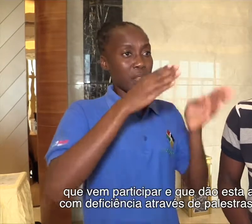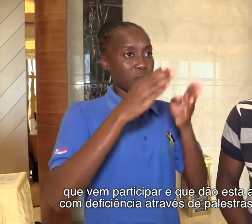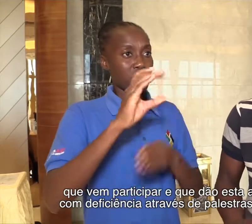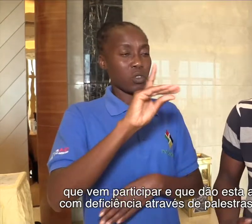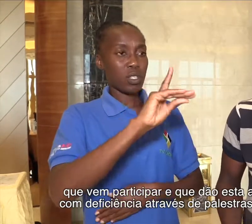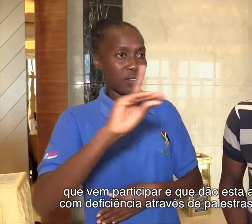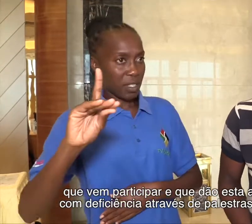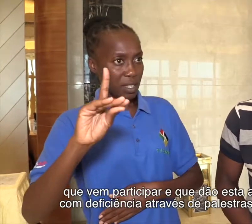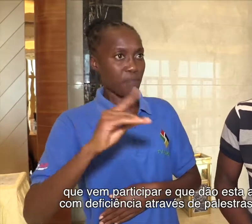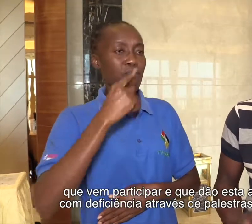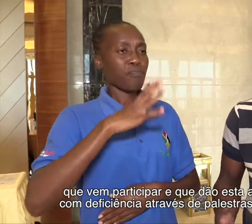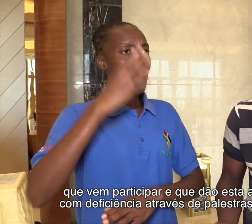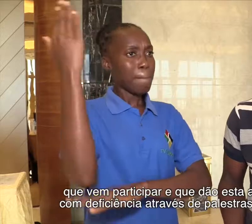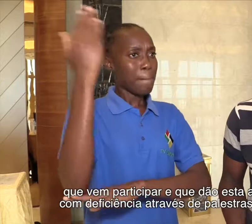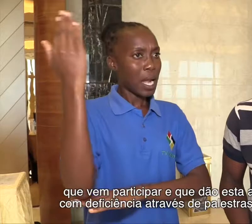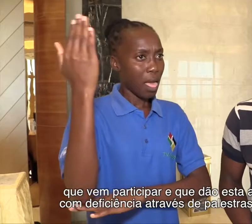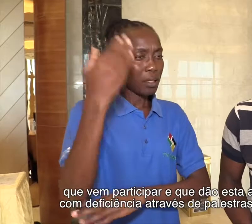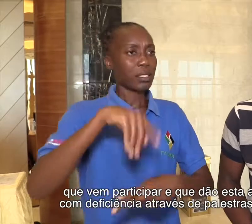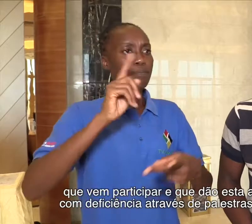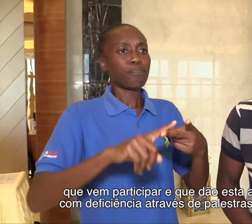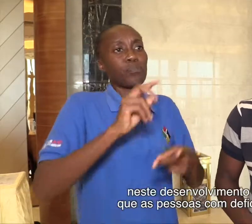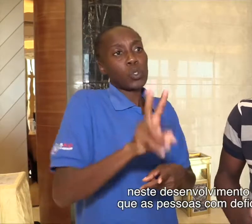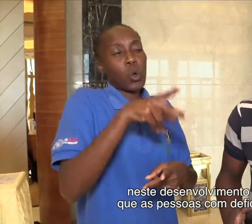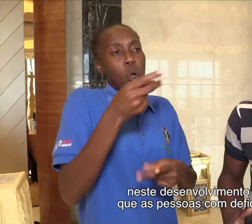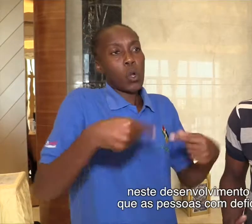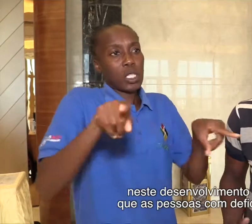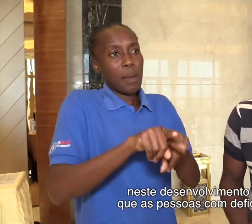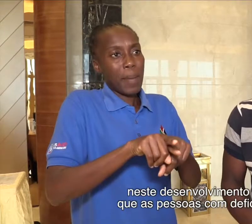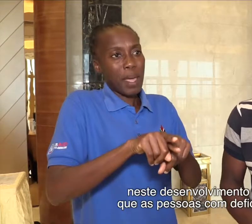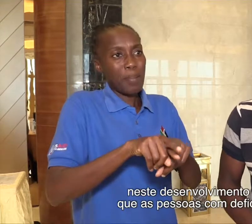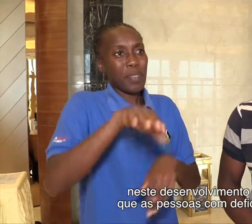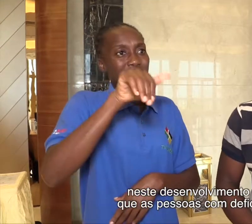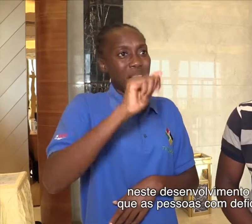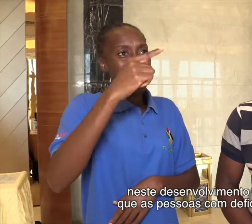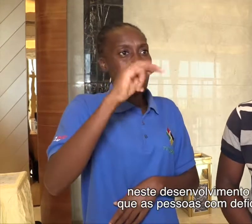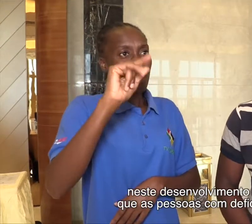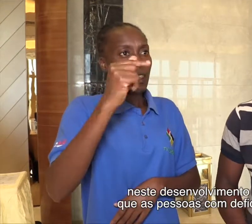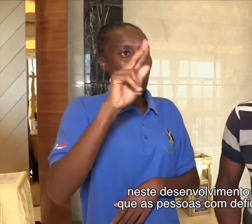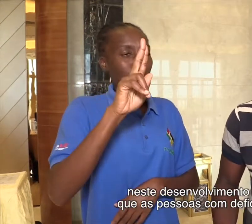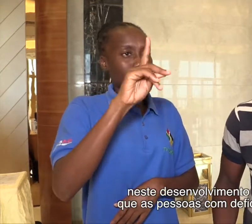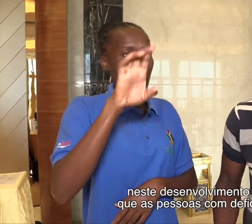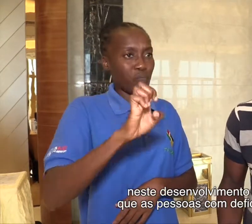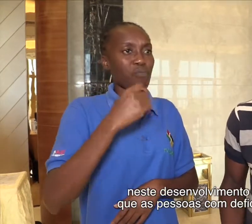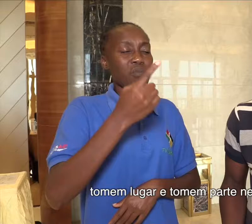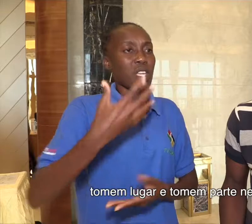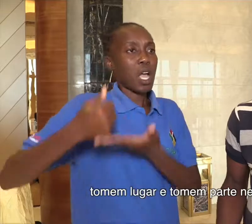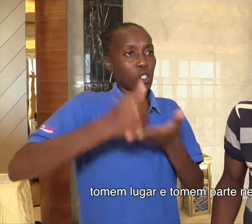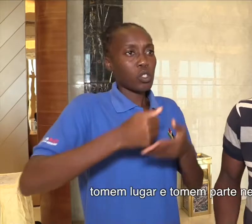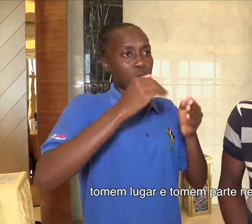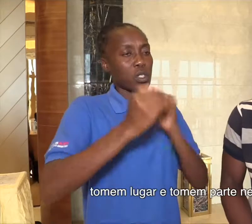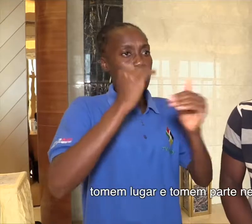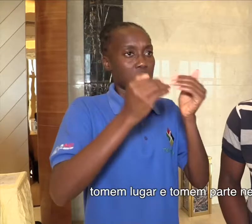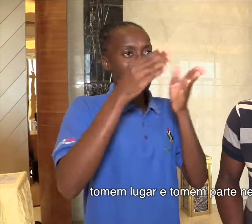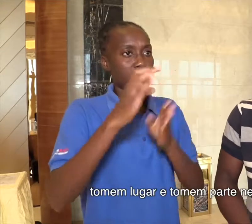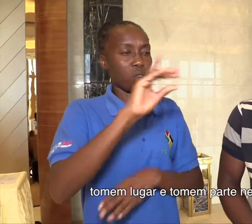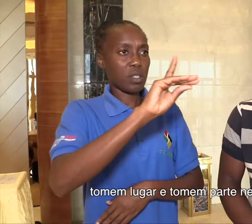deficiência através de palestras e outras atitudes que ajudam neste desenvolvimento para que as pessoas com deficiência